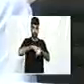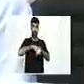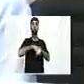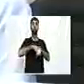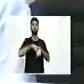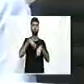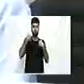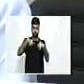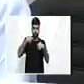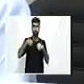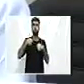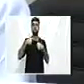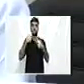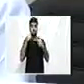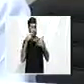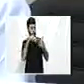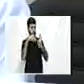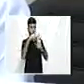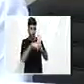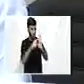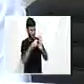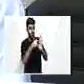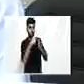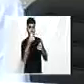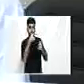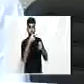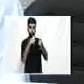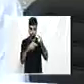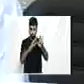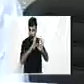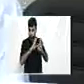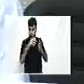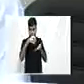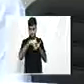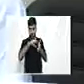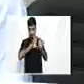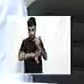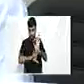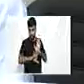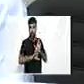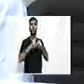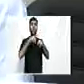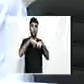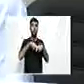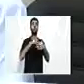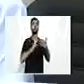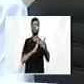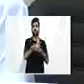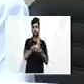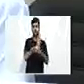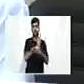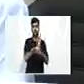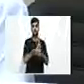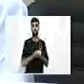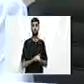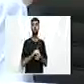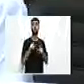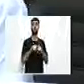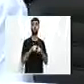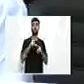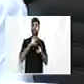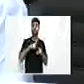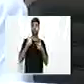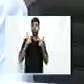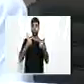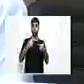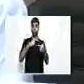vendo que a entidade tinha sido excluída eh do projeto demos o parecer favorável eu tive a sorte